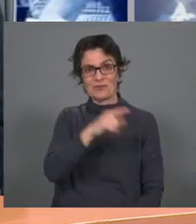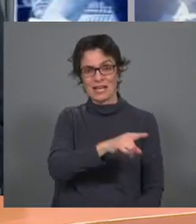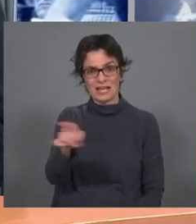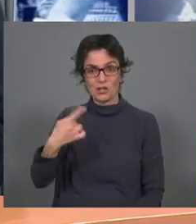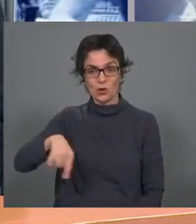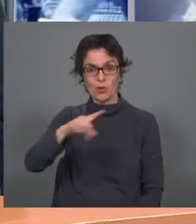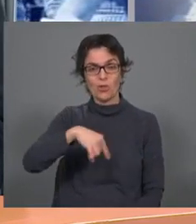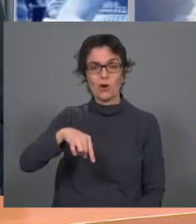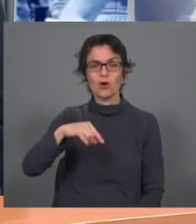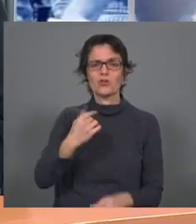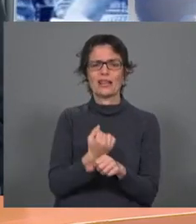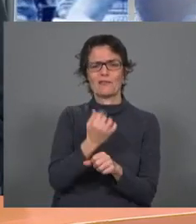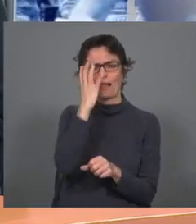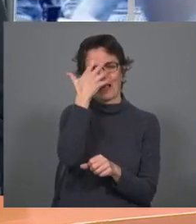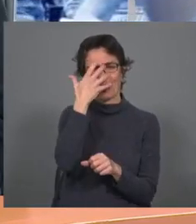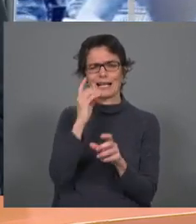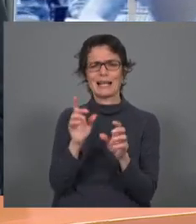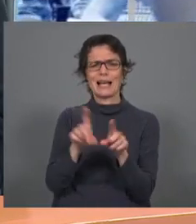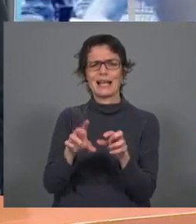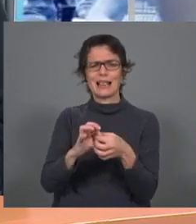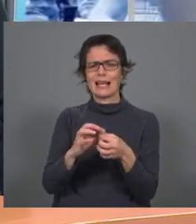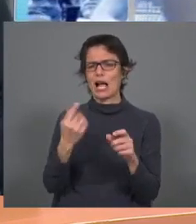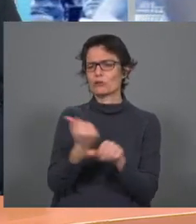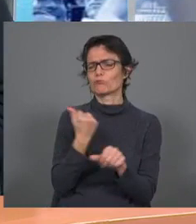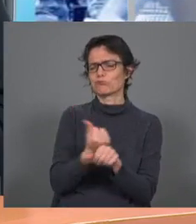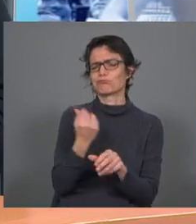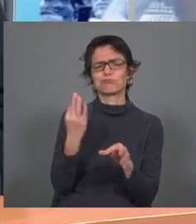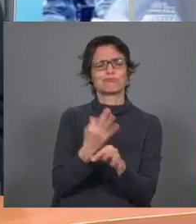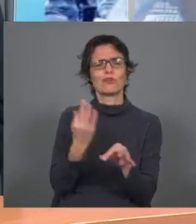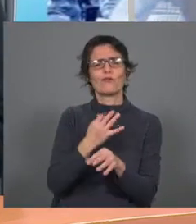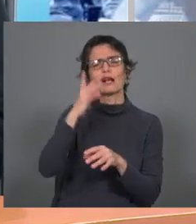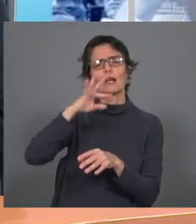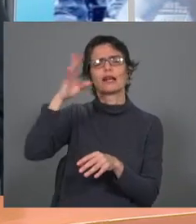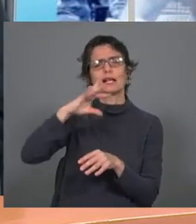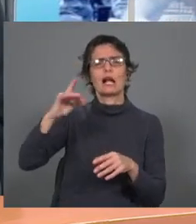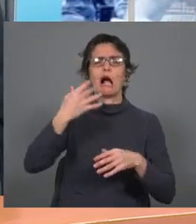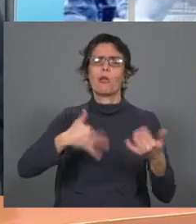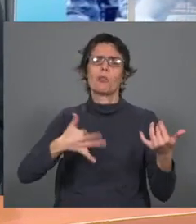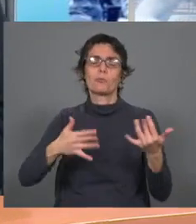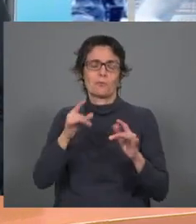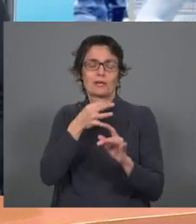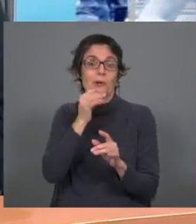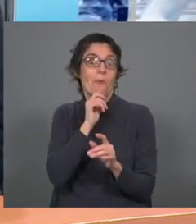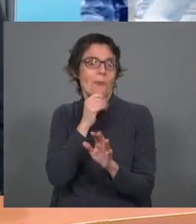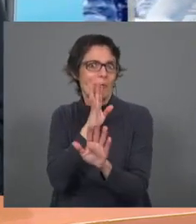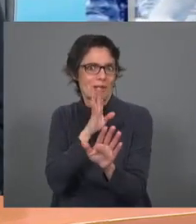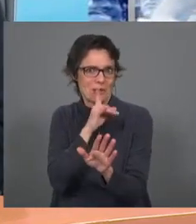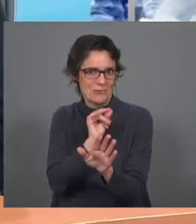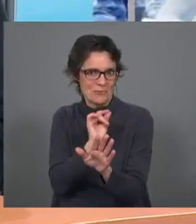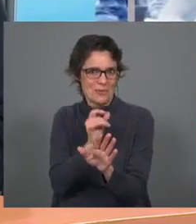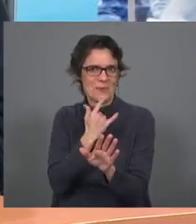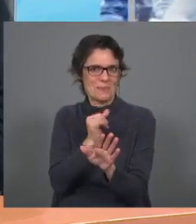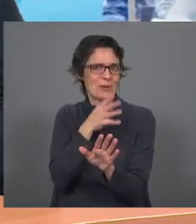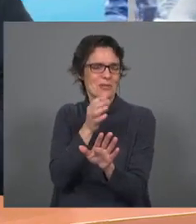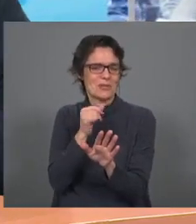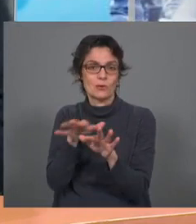vamos ter várias atividades com muita música, muita festa. Não posso contar tudo, que é para Claro. deixar os nossos